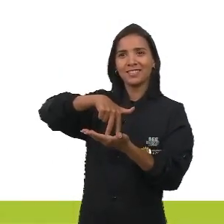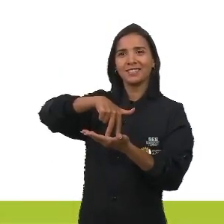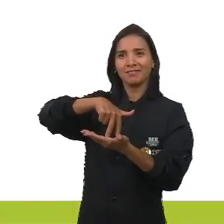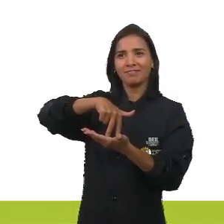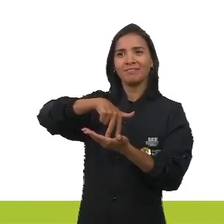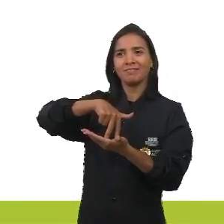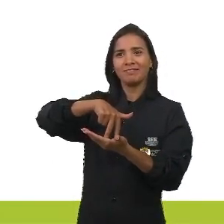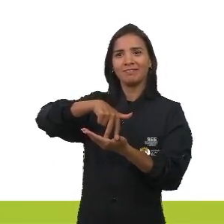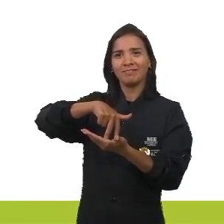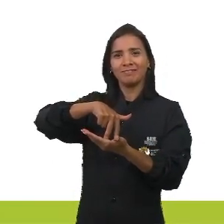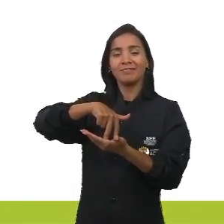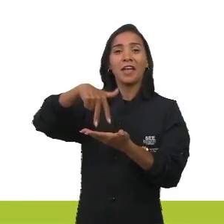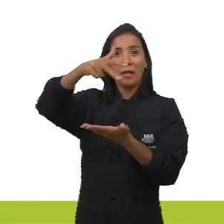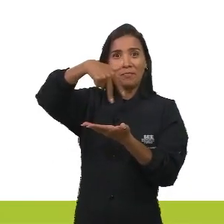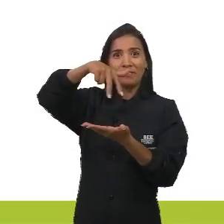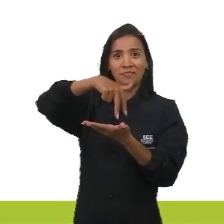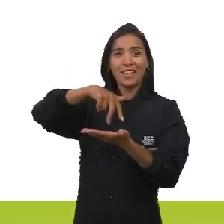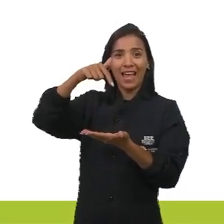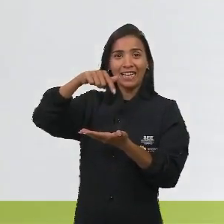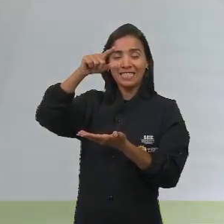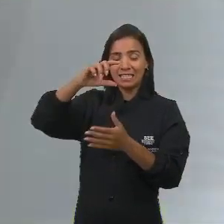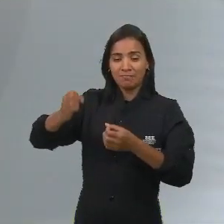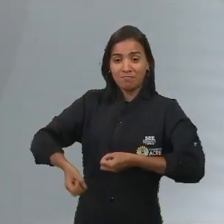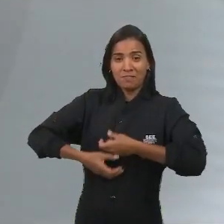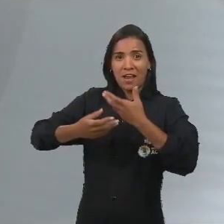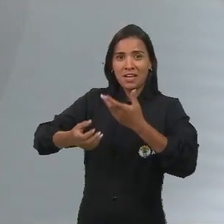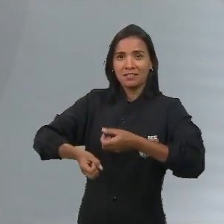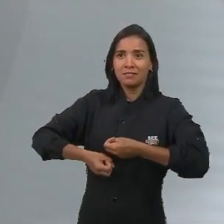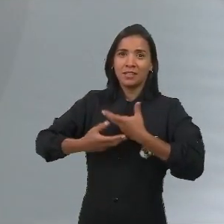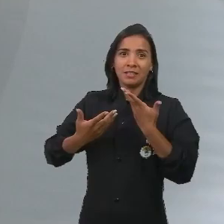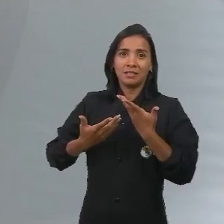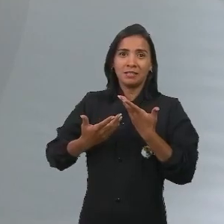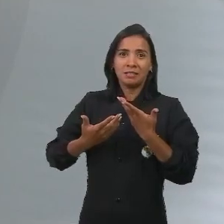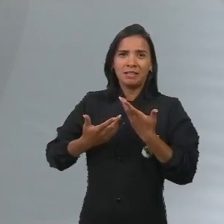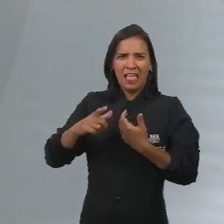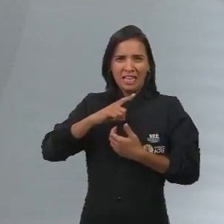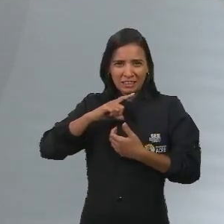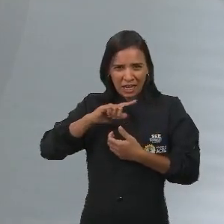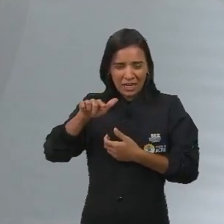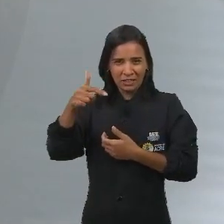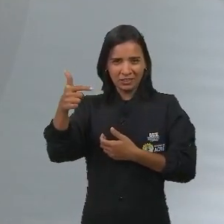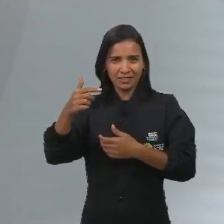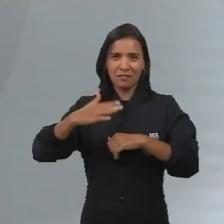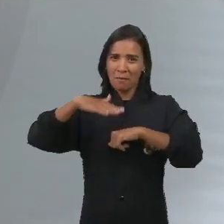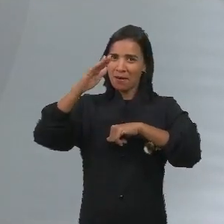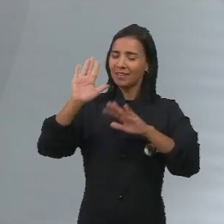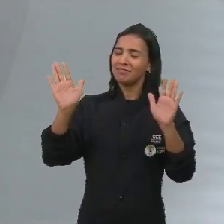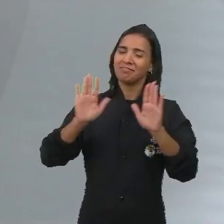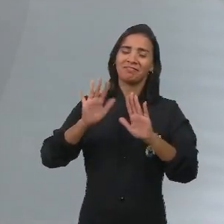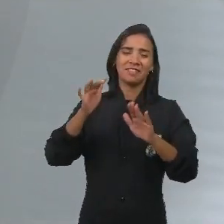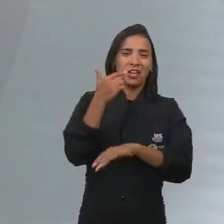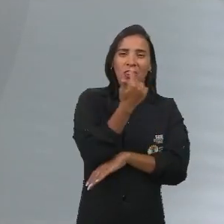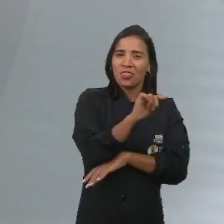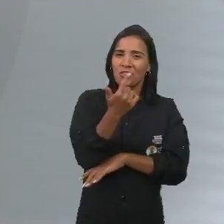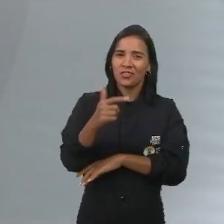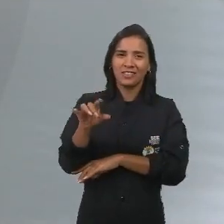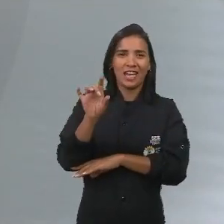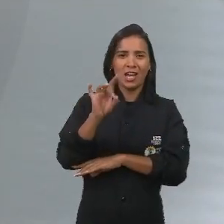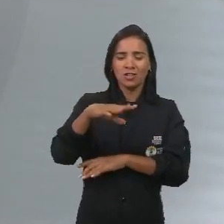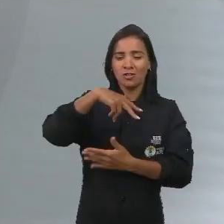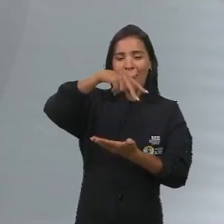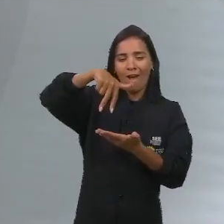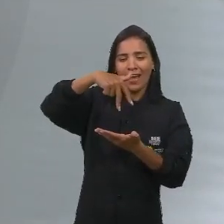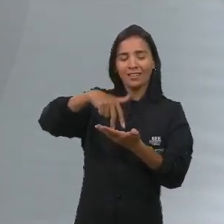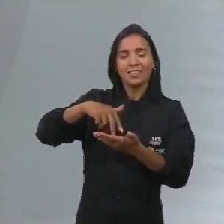avança mais um pouco isso aqui uma coisa mais expressiva que a dança não existe meu amor se existe um um conhecimento se existe um saber uma